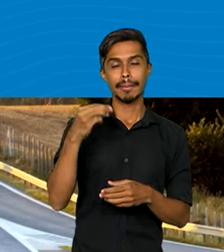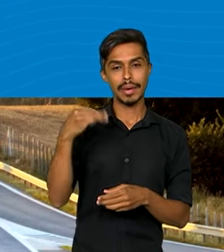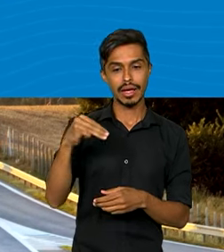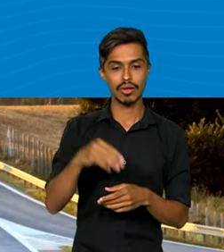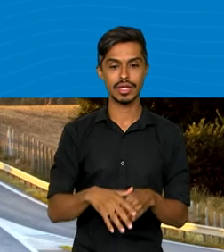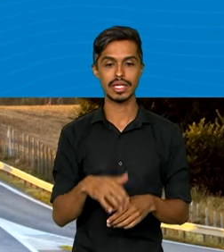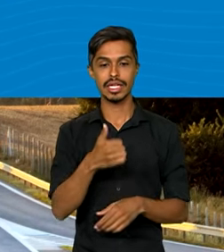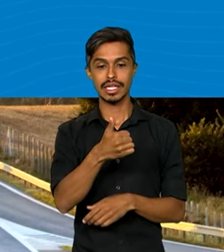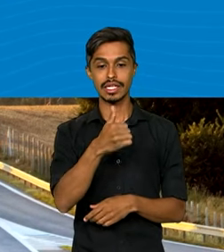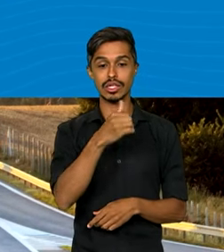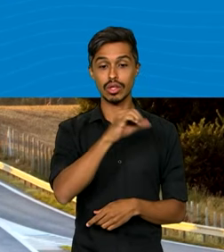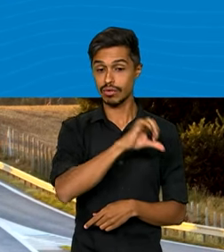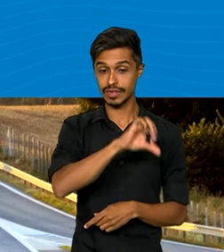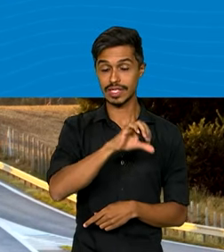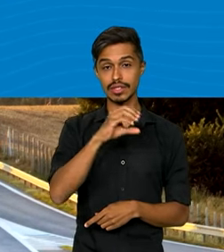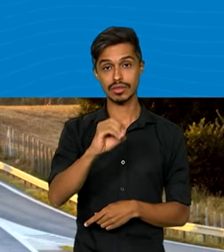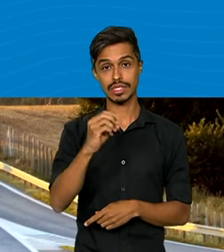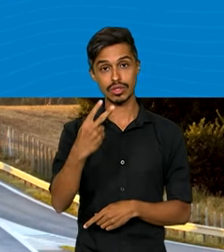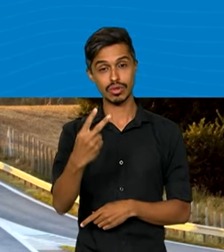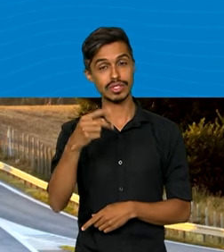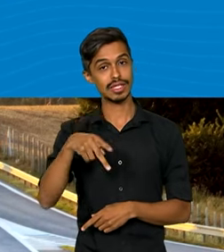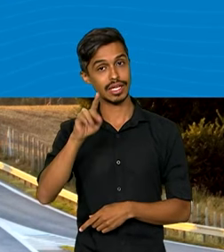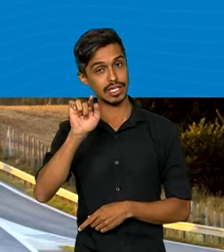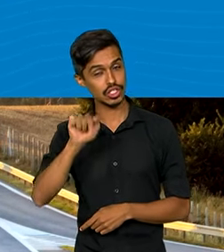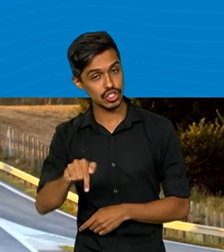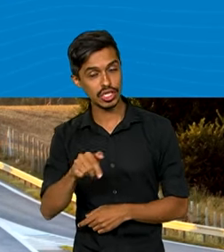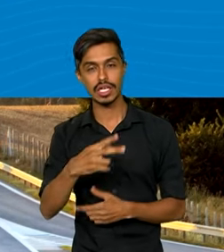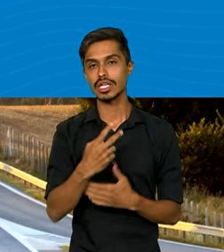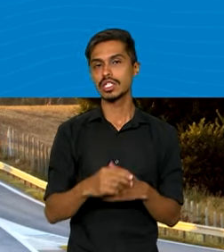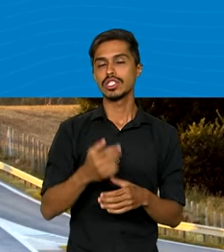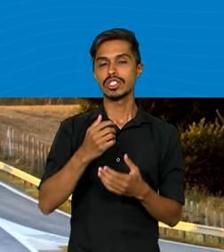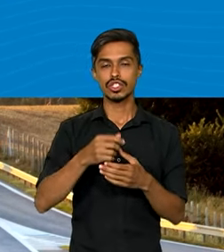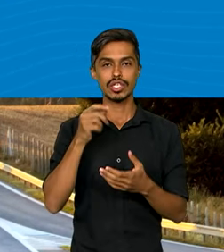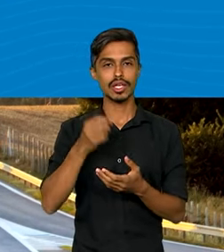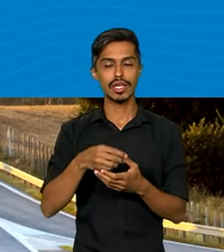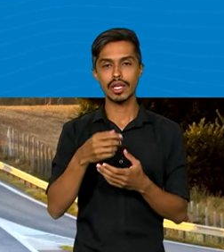também foram apreendidos. No total, 503 pessoas foram detidas.